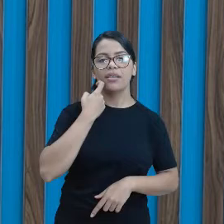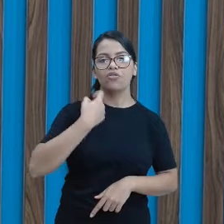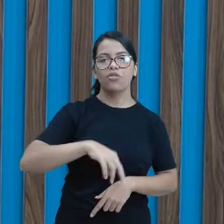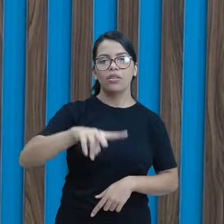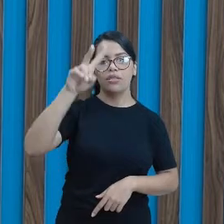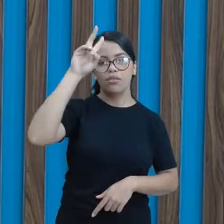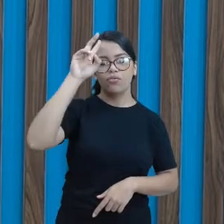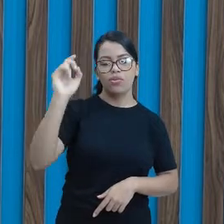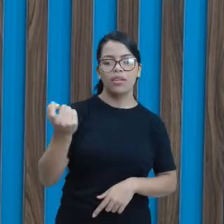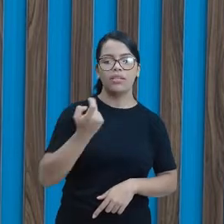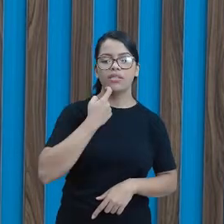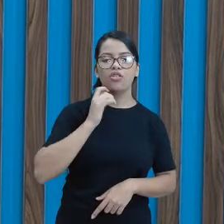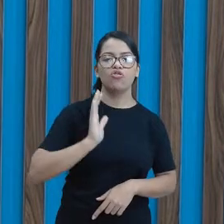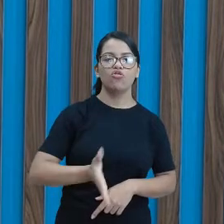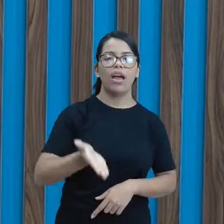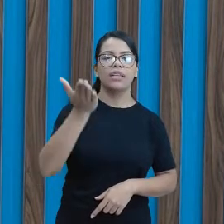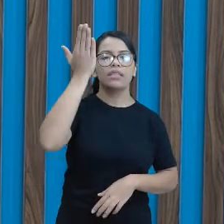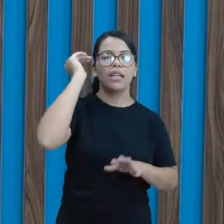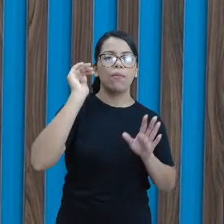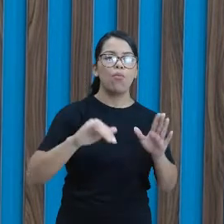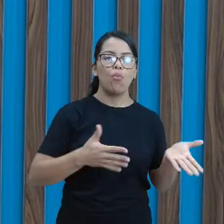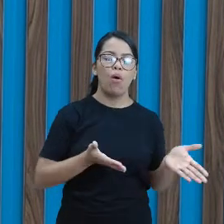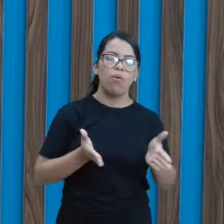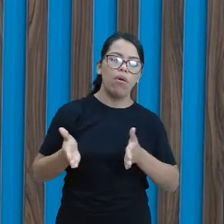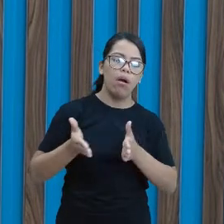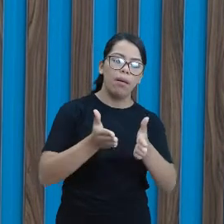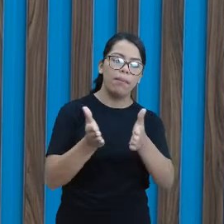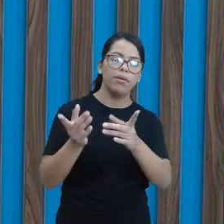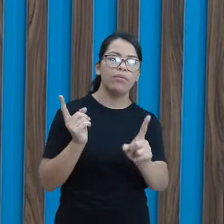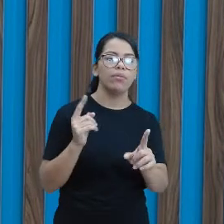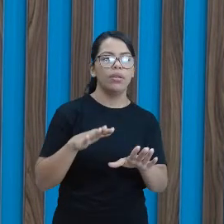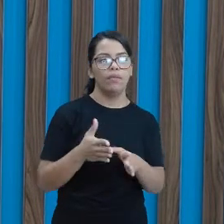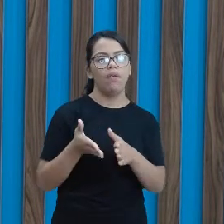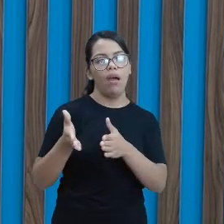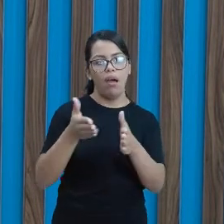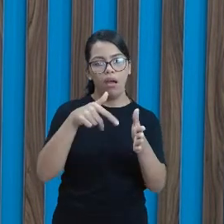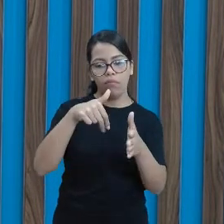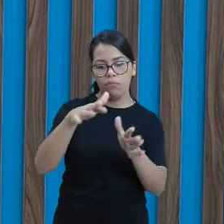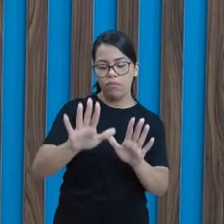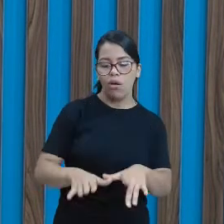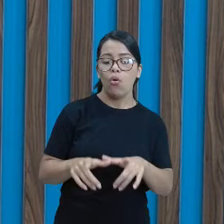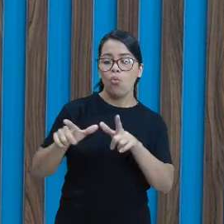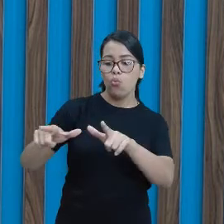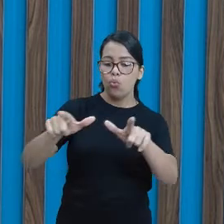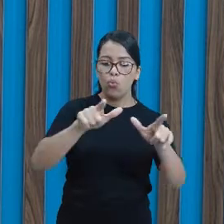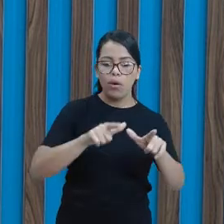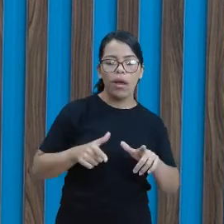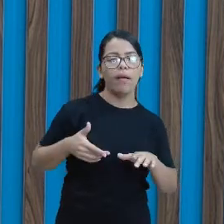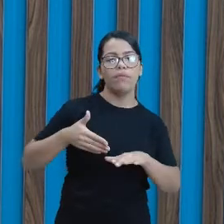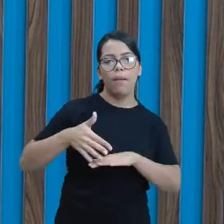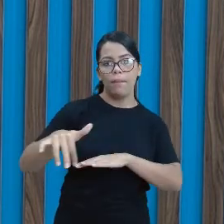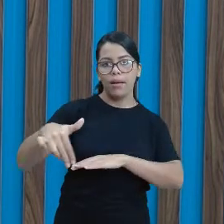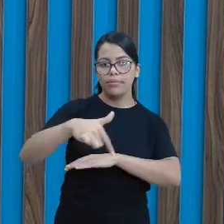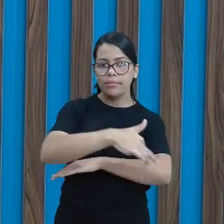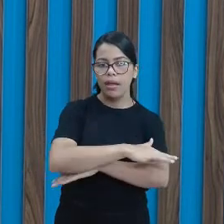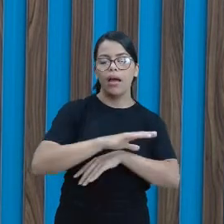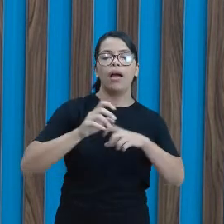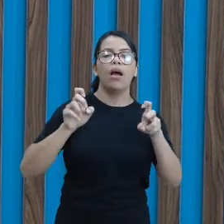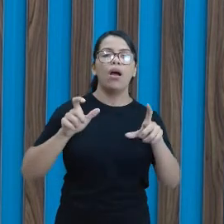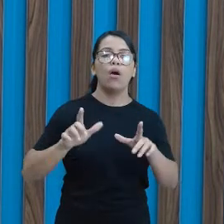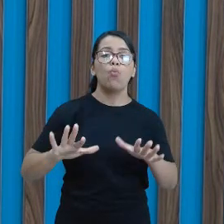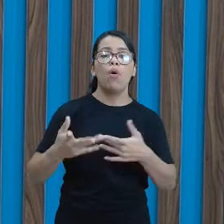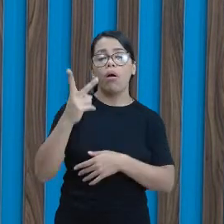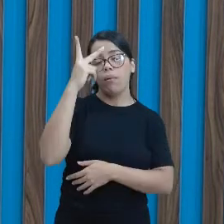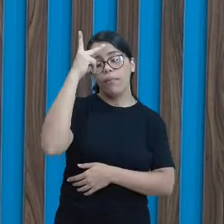onde vai passar, quais são os caminhos que ele anda, quem ele vai encontrar, sempre naquele, ó, aquele ciclo. Aí, justamente,